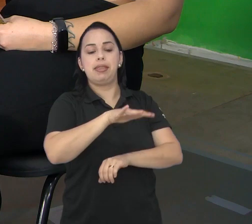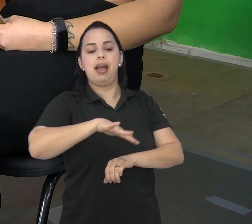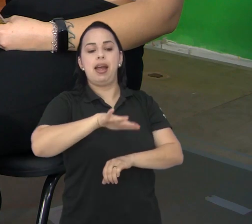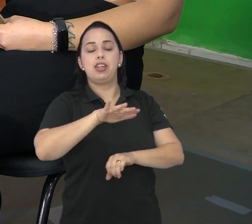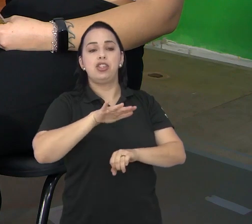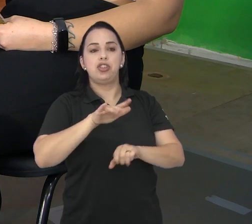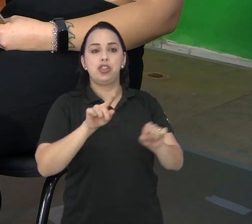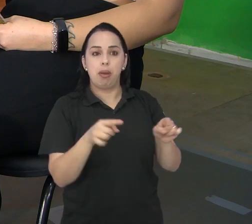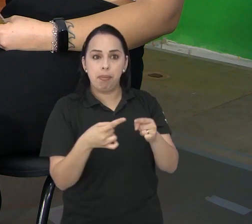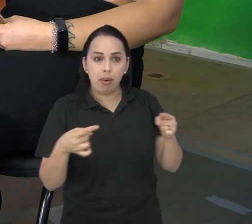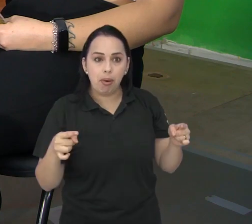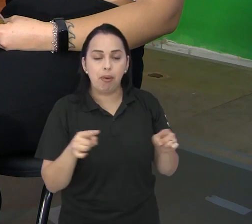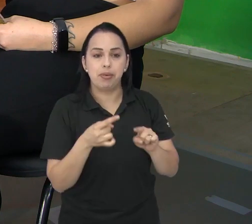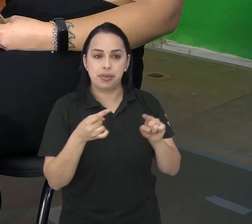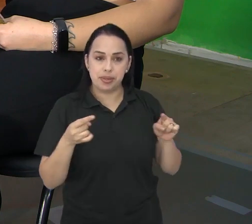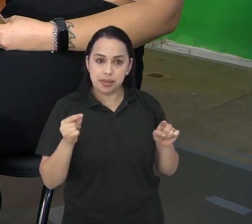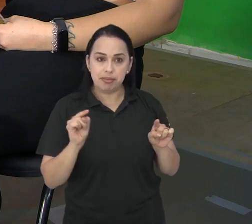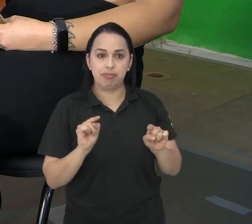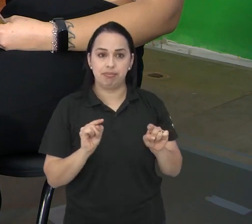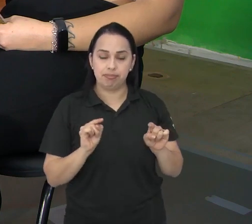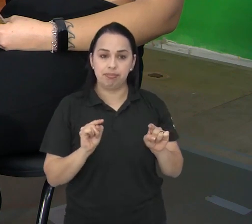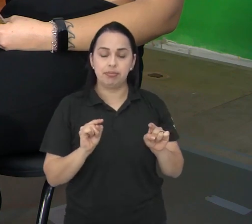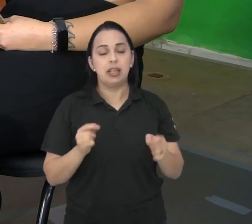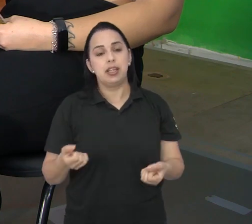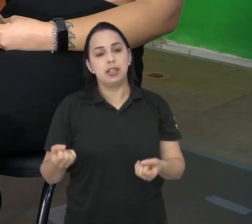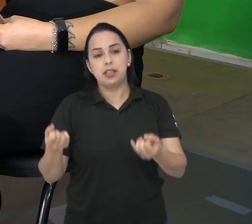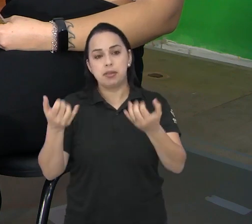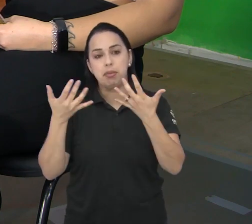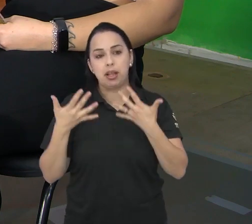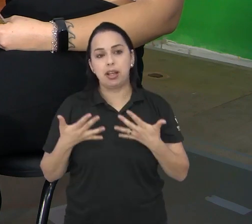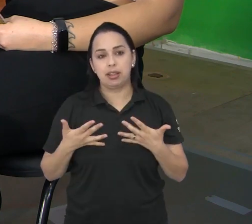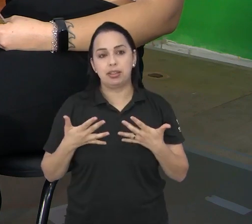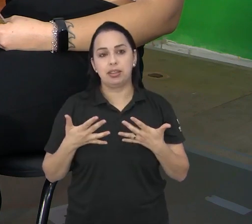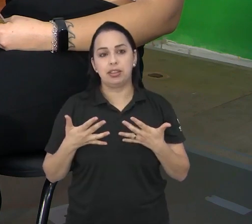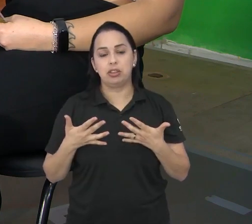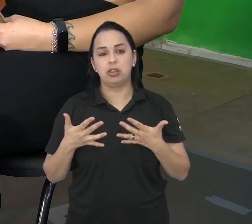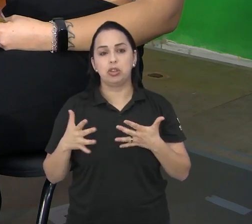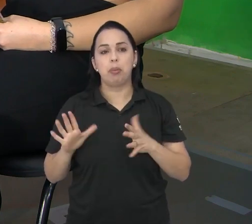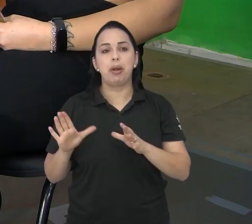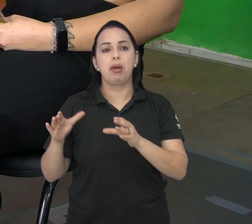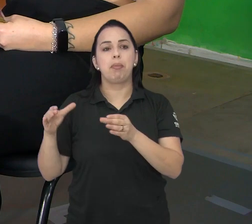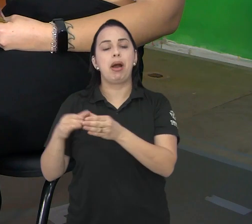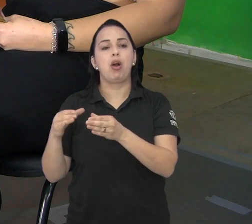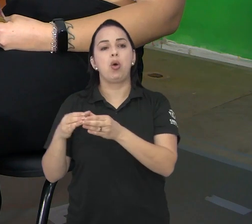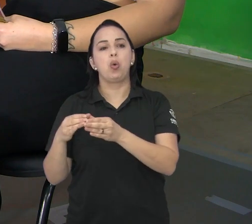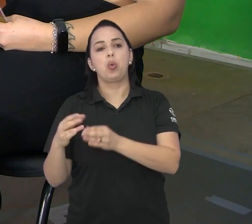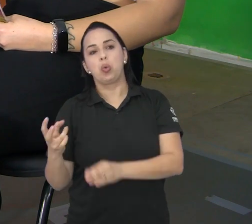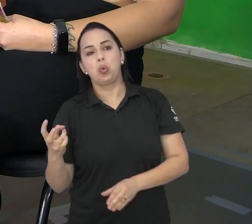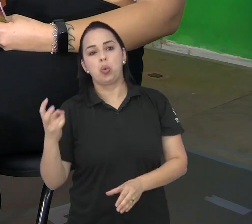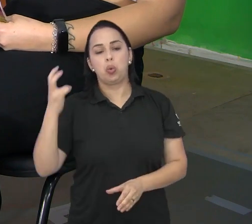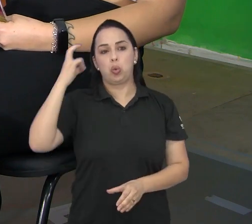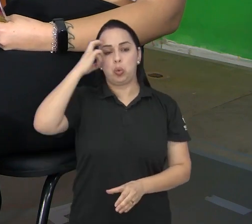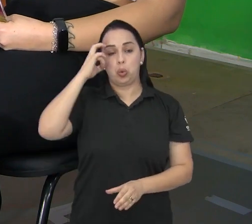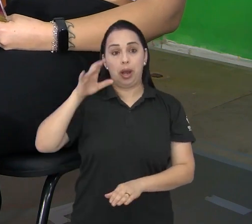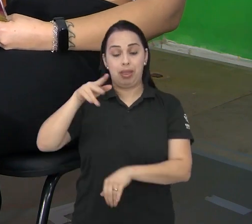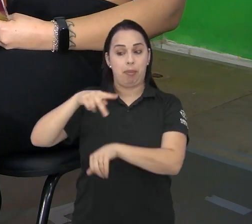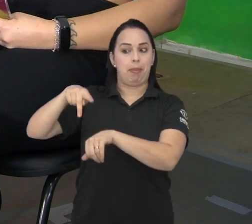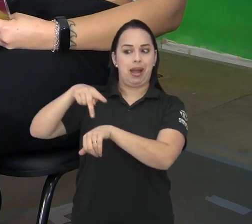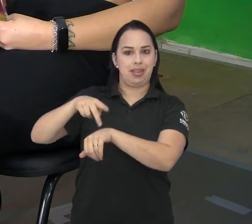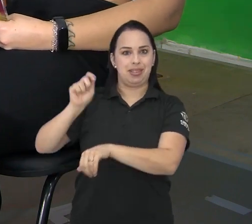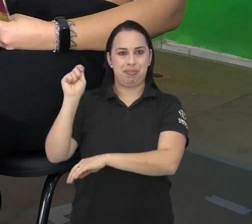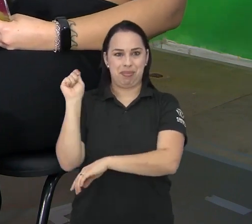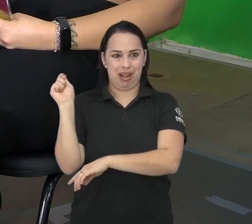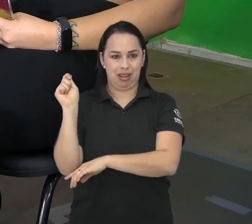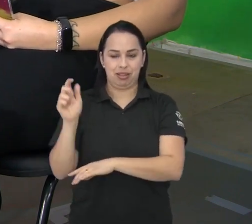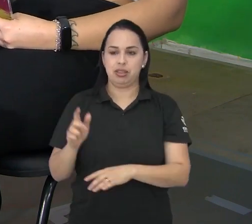Dentro da educação musical, falando sobre algumas manifestações lá do Malawi. Uhum.